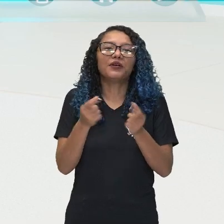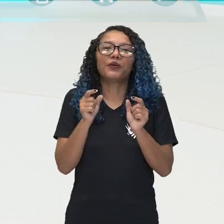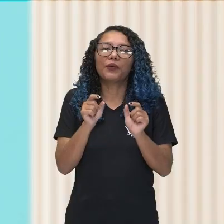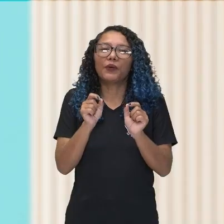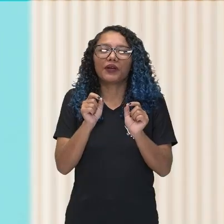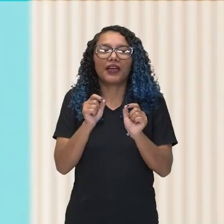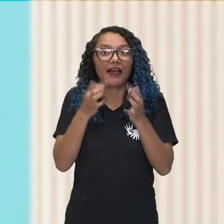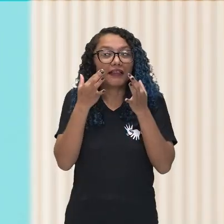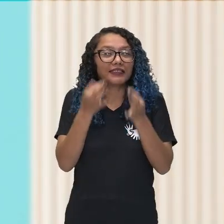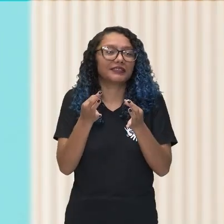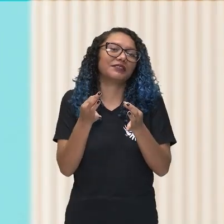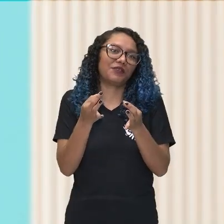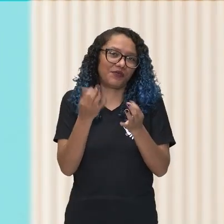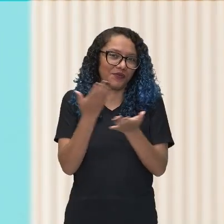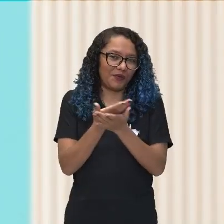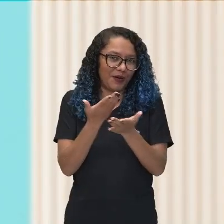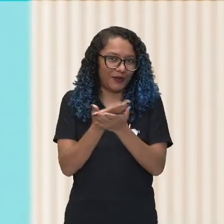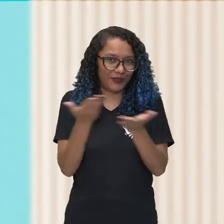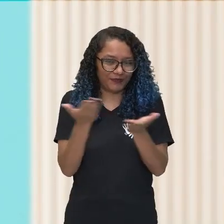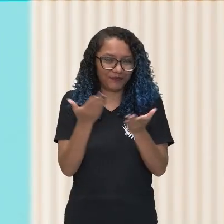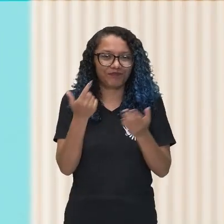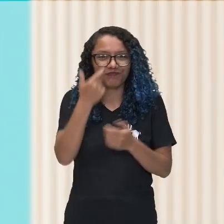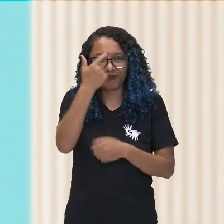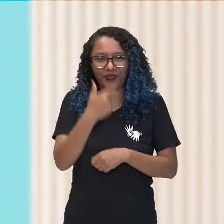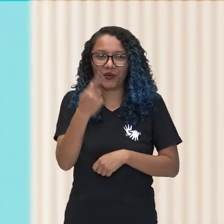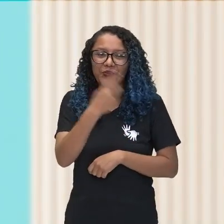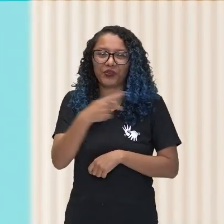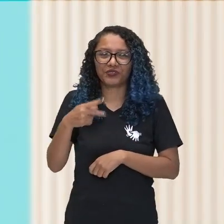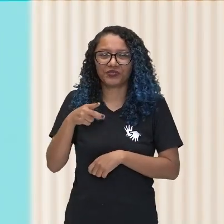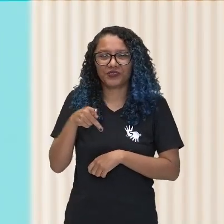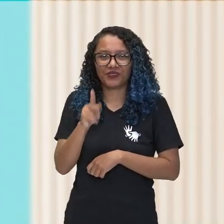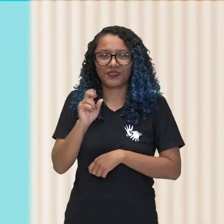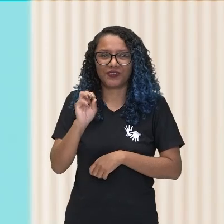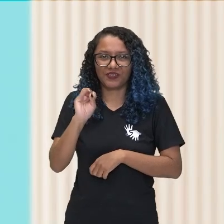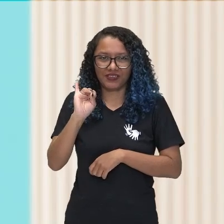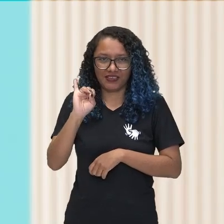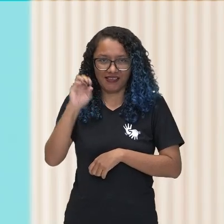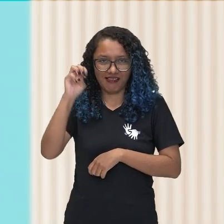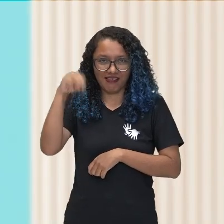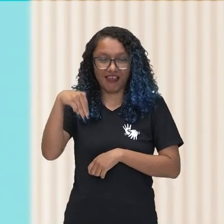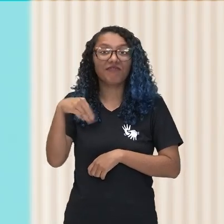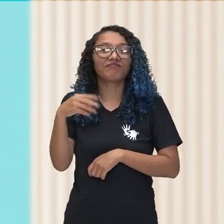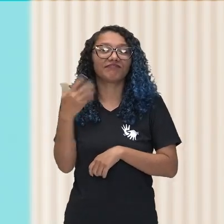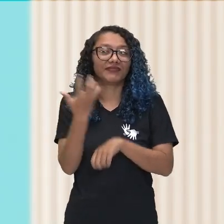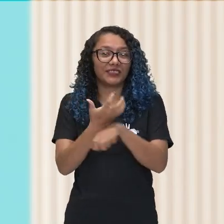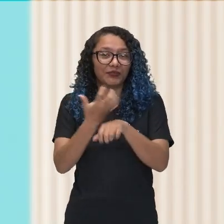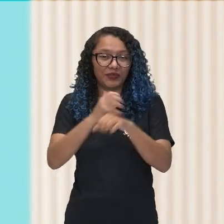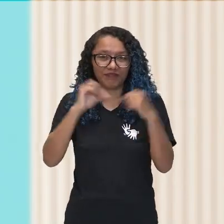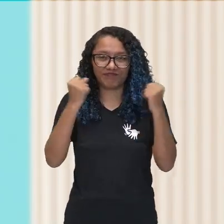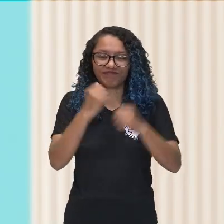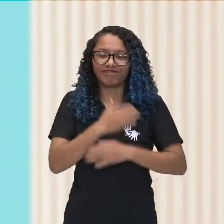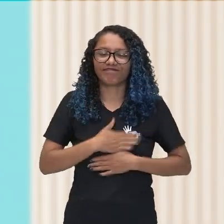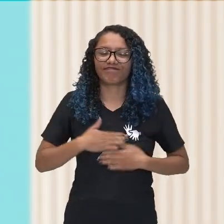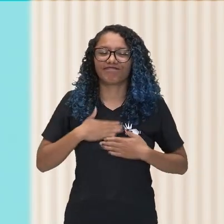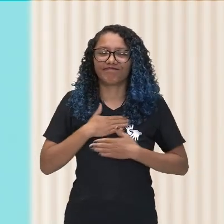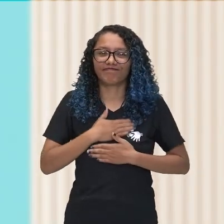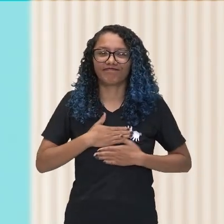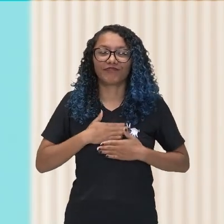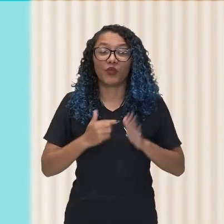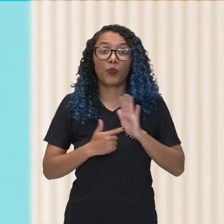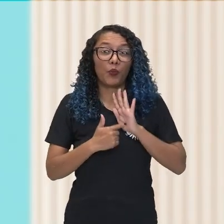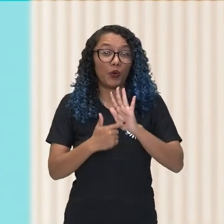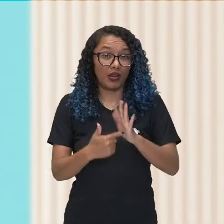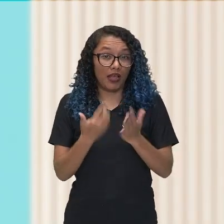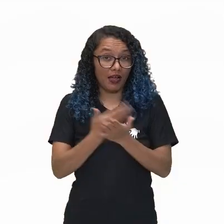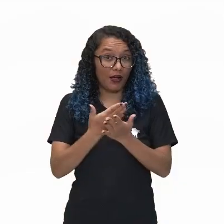hoje. Eu sou o professor Kim Raoni, da nossa disciplina Educação Física, e é um prazer trazer para vocês a